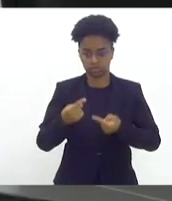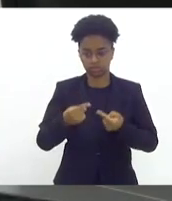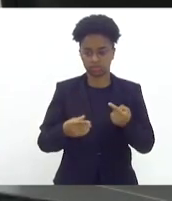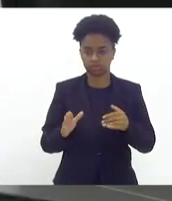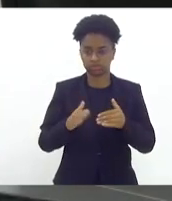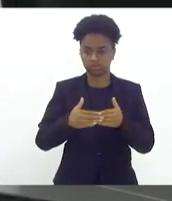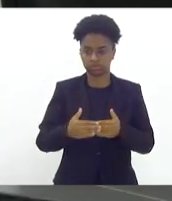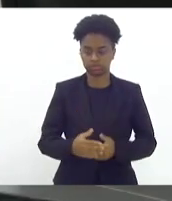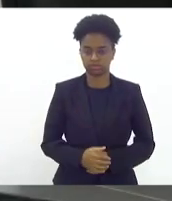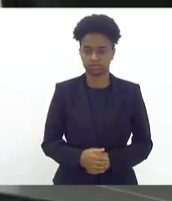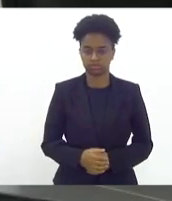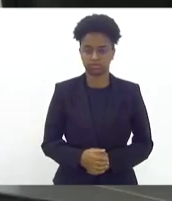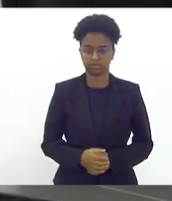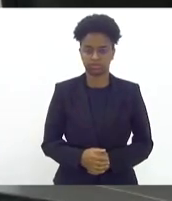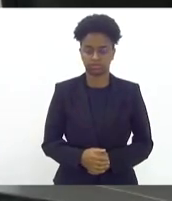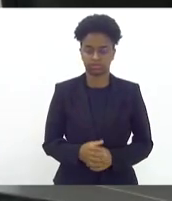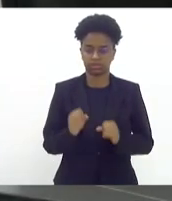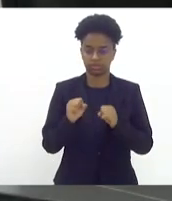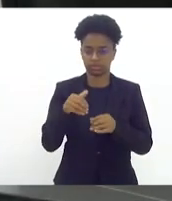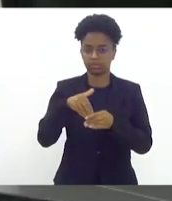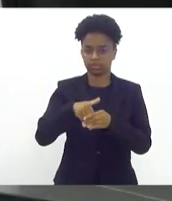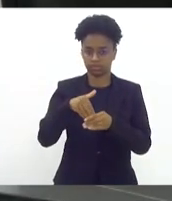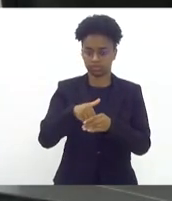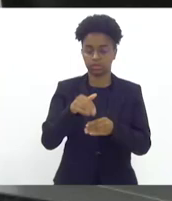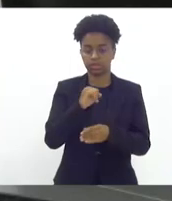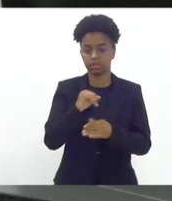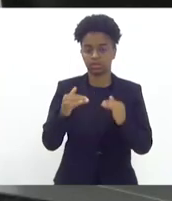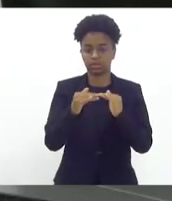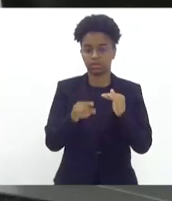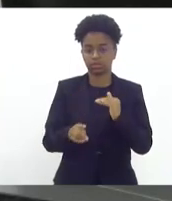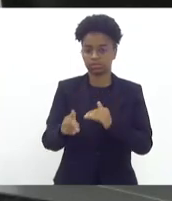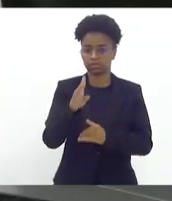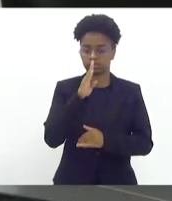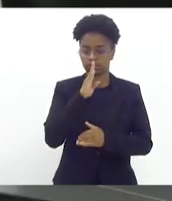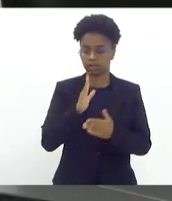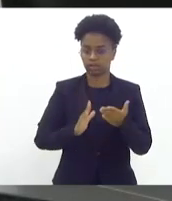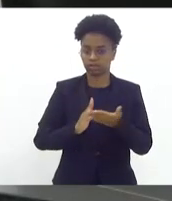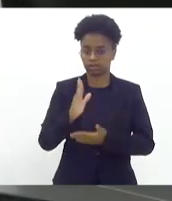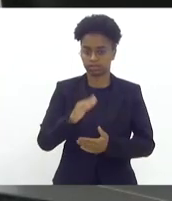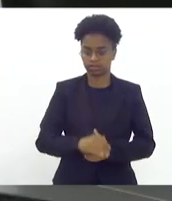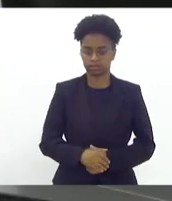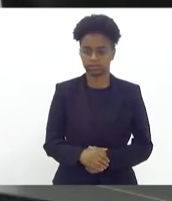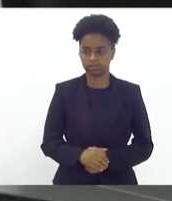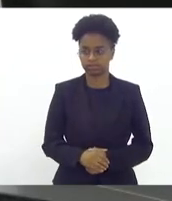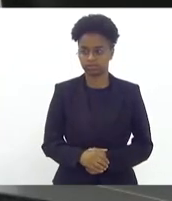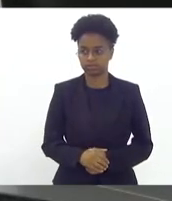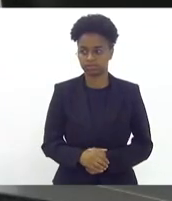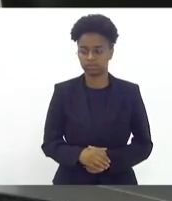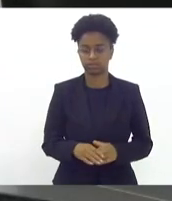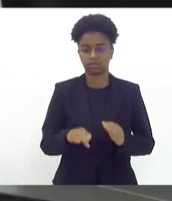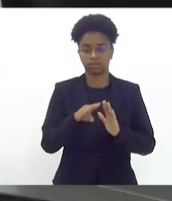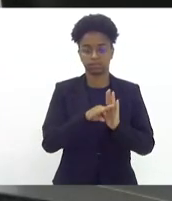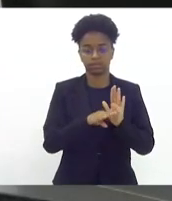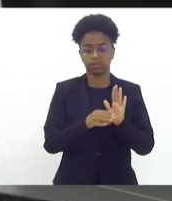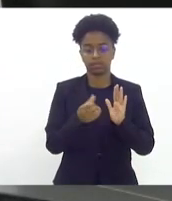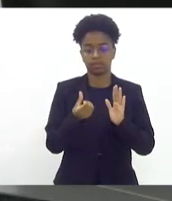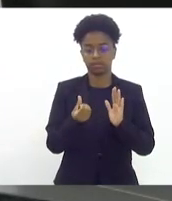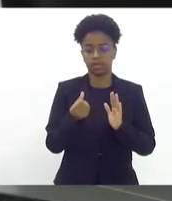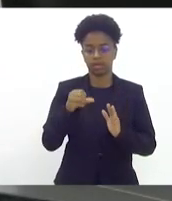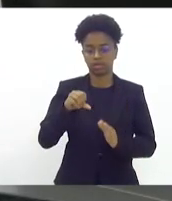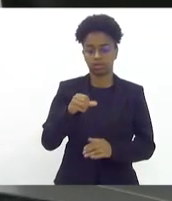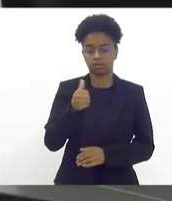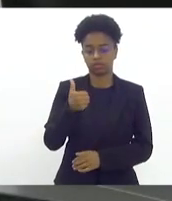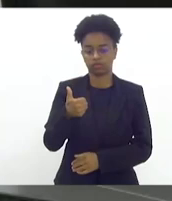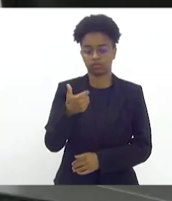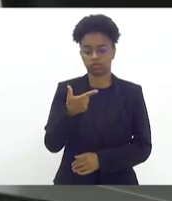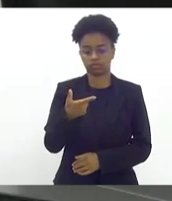discutir. Encerrada a discussão, em votação, senhores que aprovam, permaneçam como estão, aprovado. 30 da pauta, PL 691 de 23, de autoria do